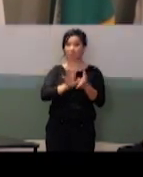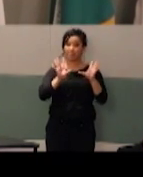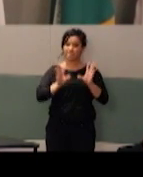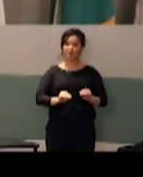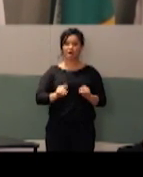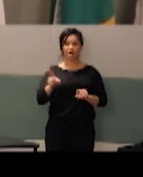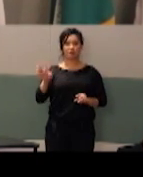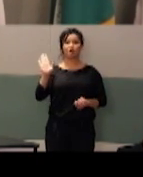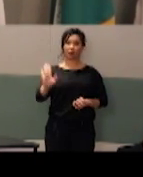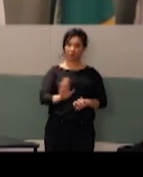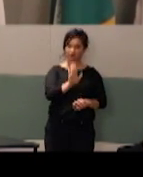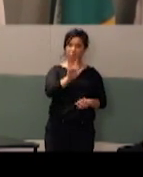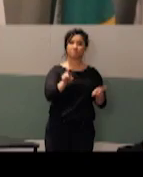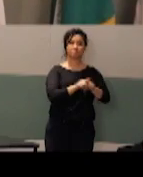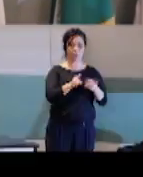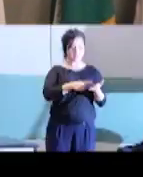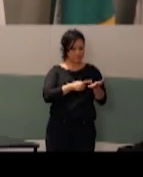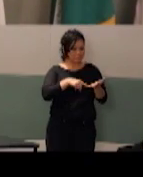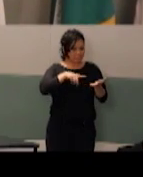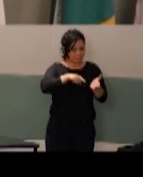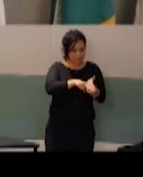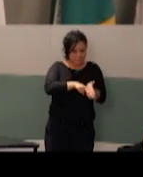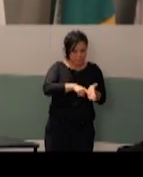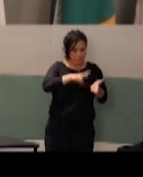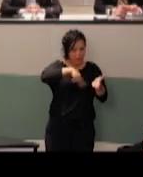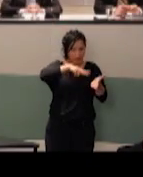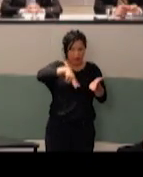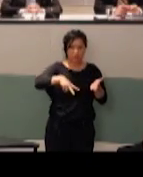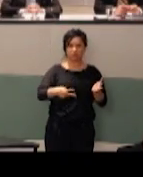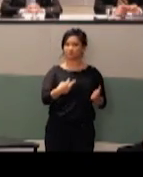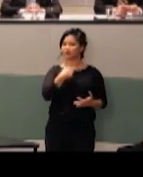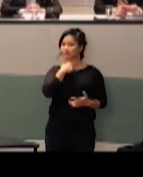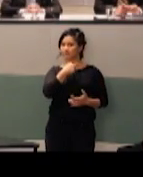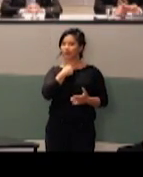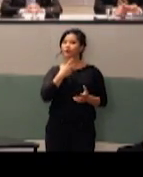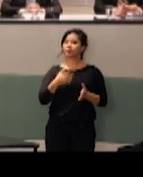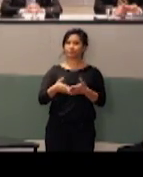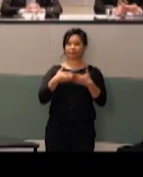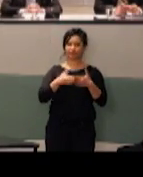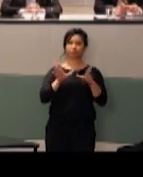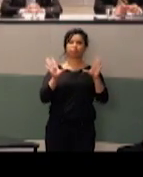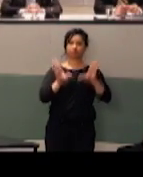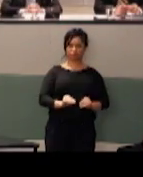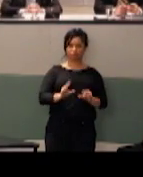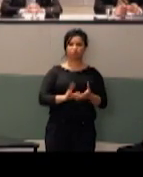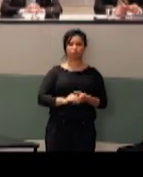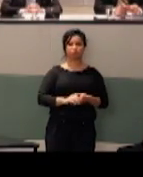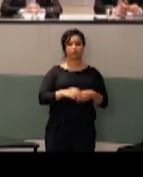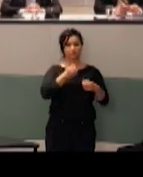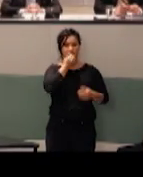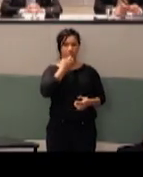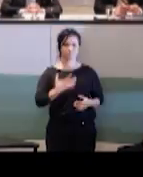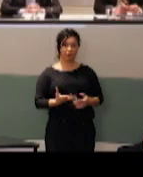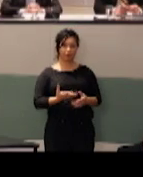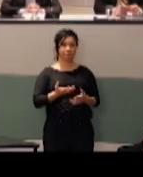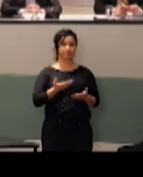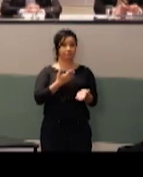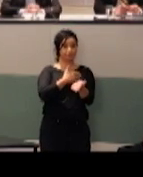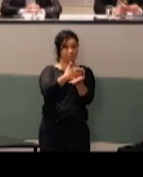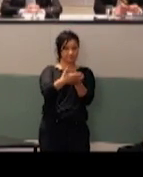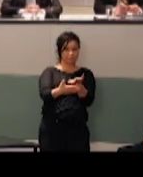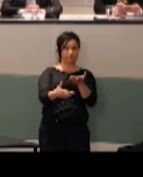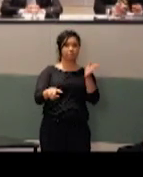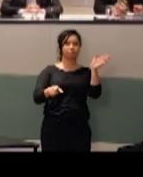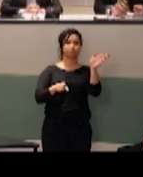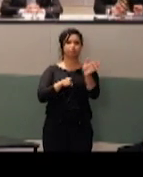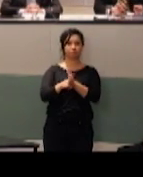seus celulares. Bom, vamos dar início às nossas perguntas. Foram distribuídos